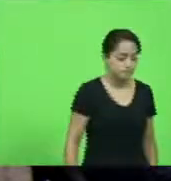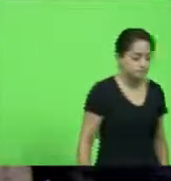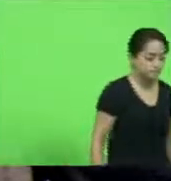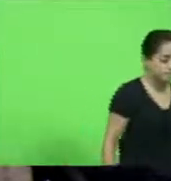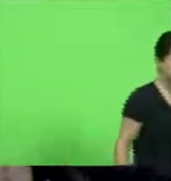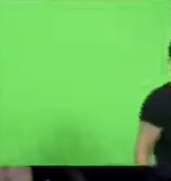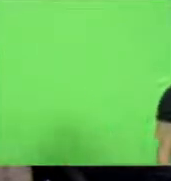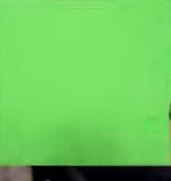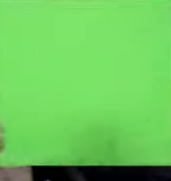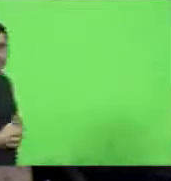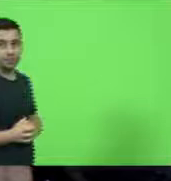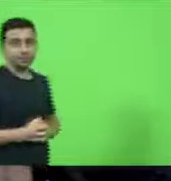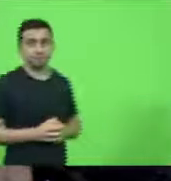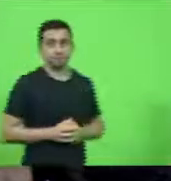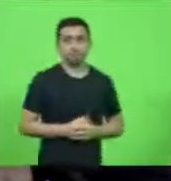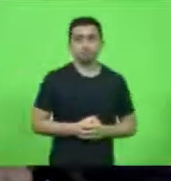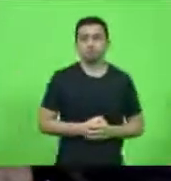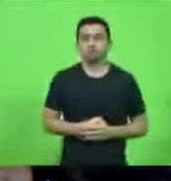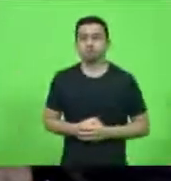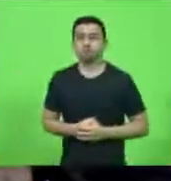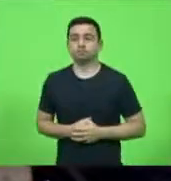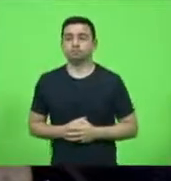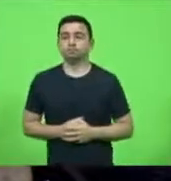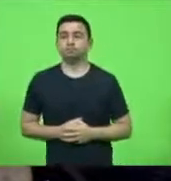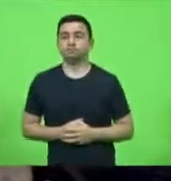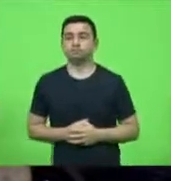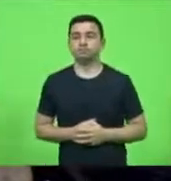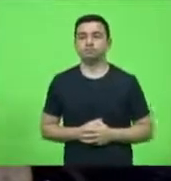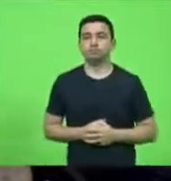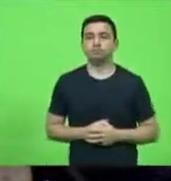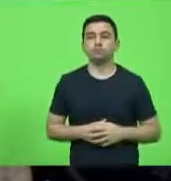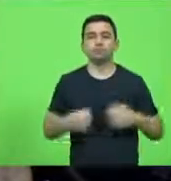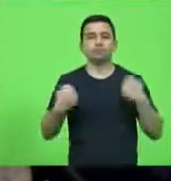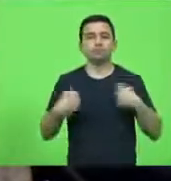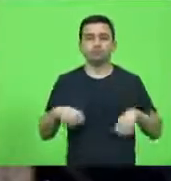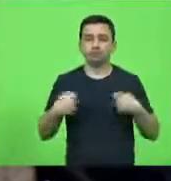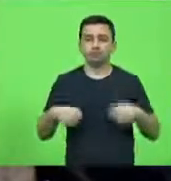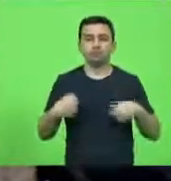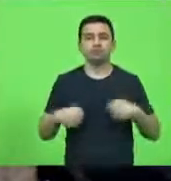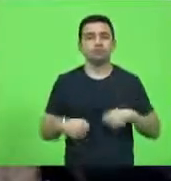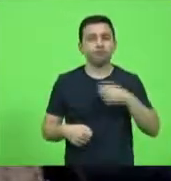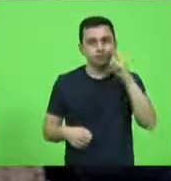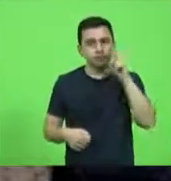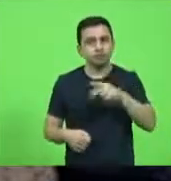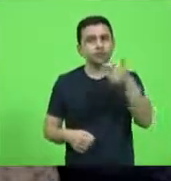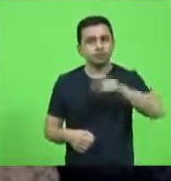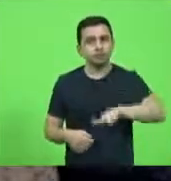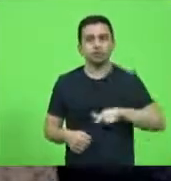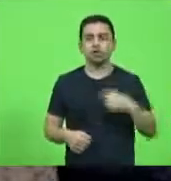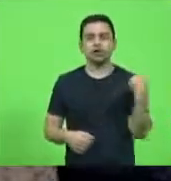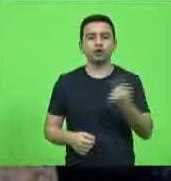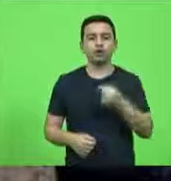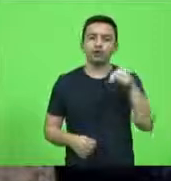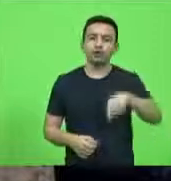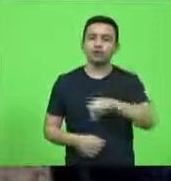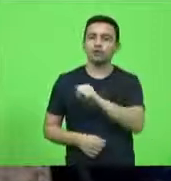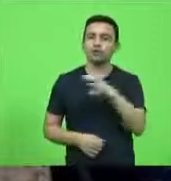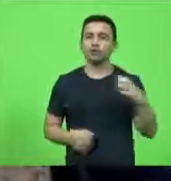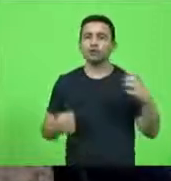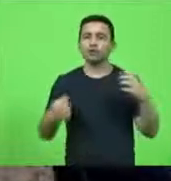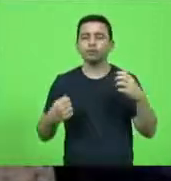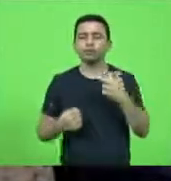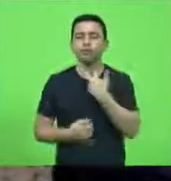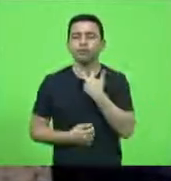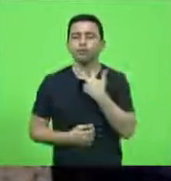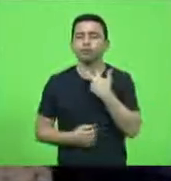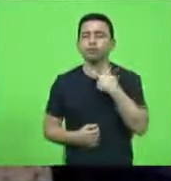revisar. Nós aqui nessa casa legislativa não podemos decidir sobre a vida dos catarinenses. Por quê? Porque está tudo centralizado em